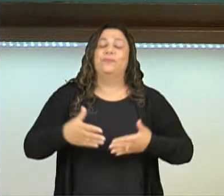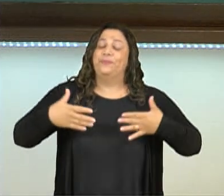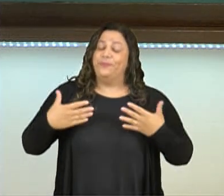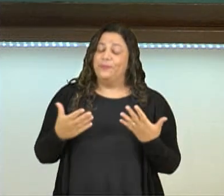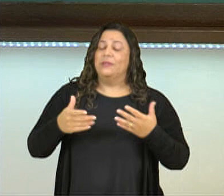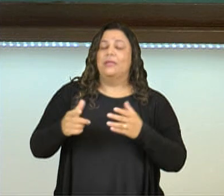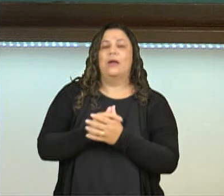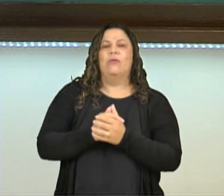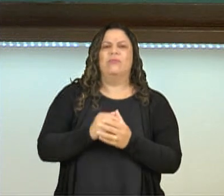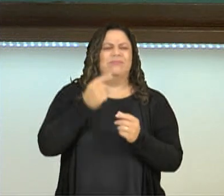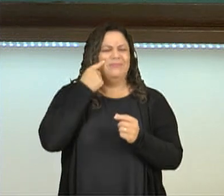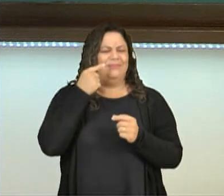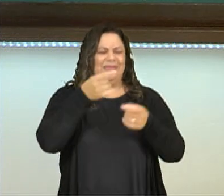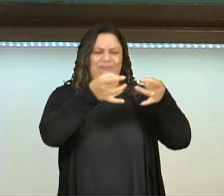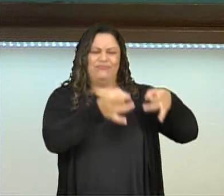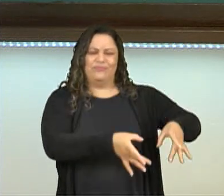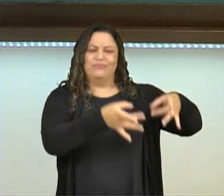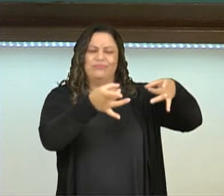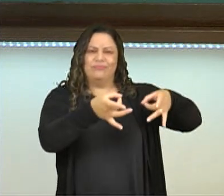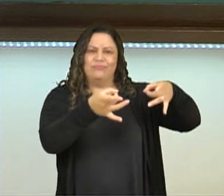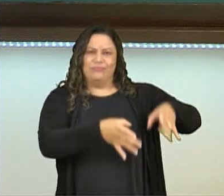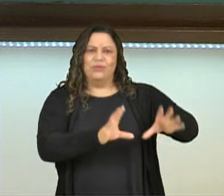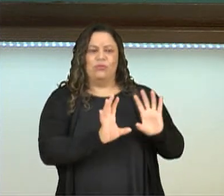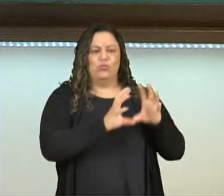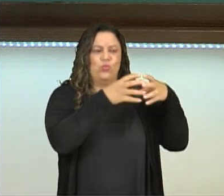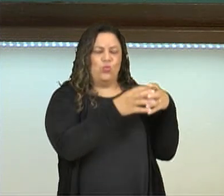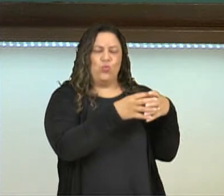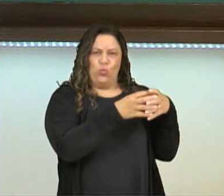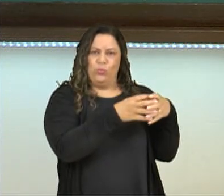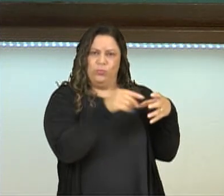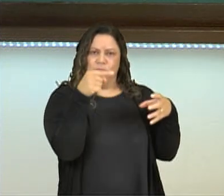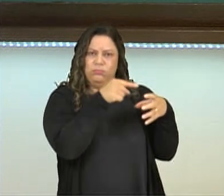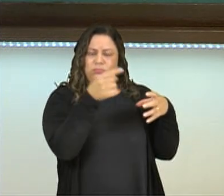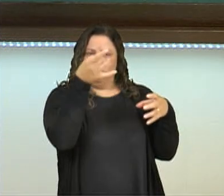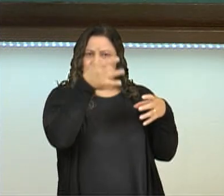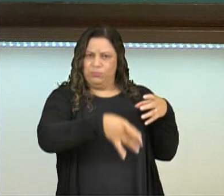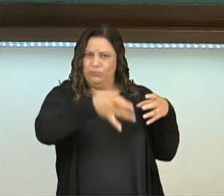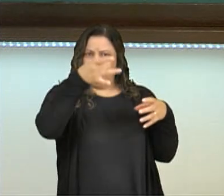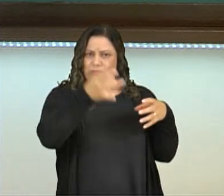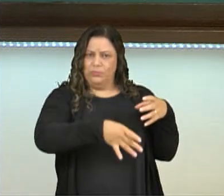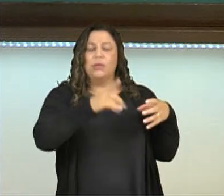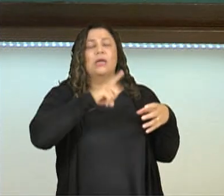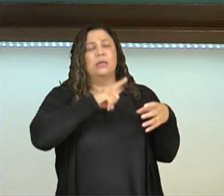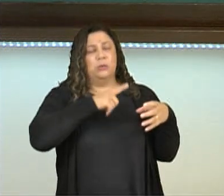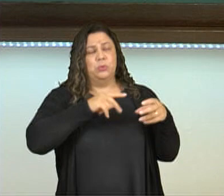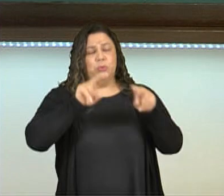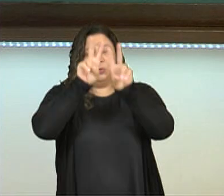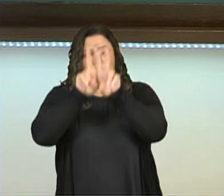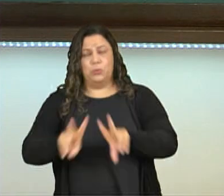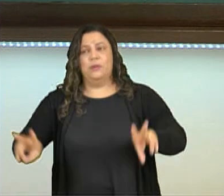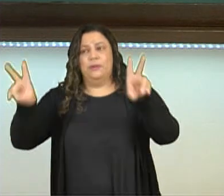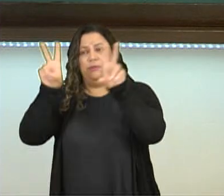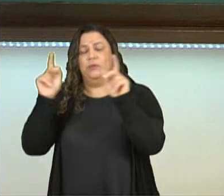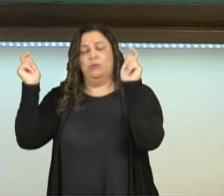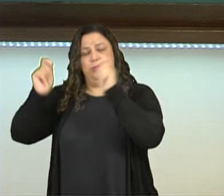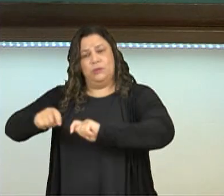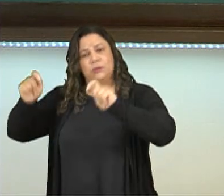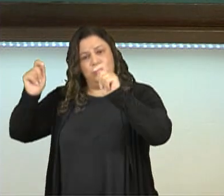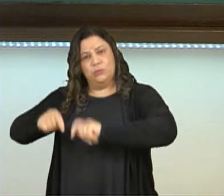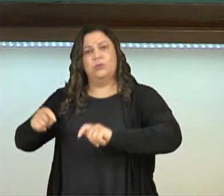nós verificamos que saiu daquele veículo normal em que se tinha essa visão para